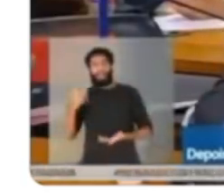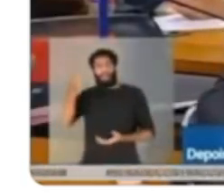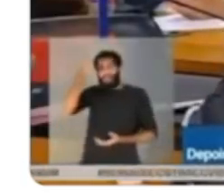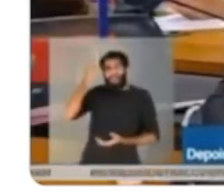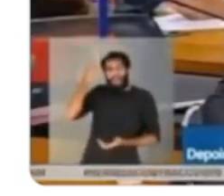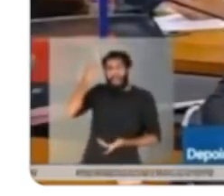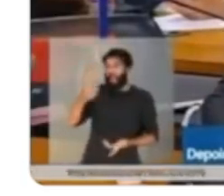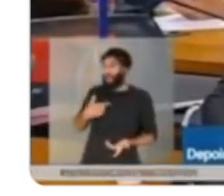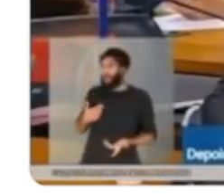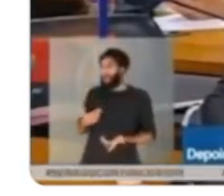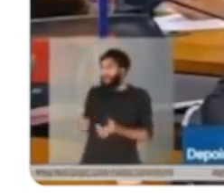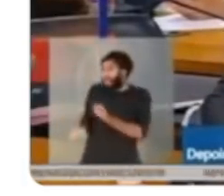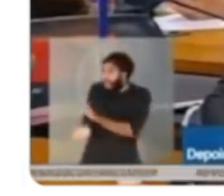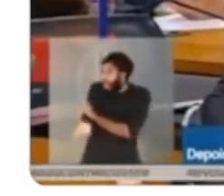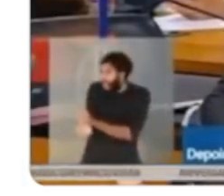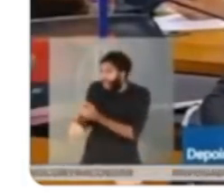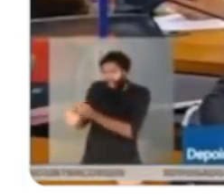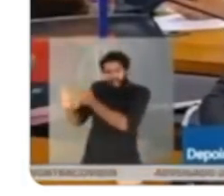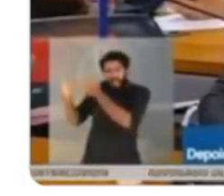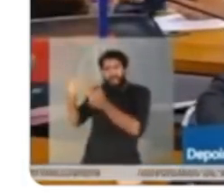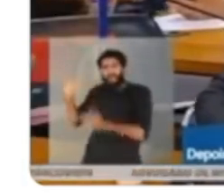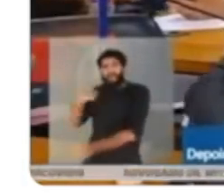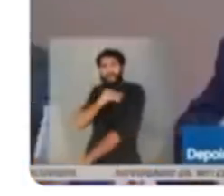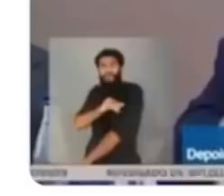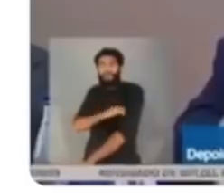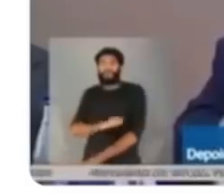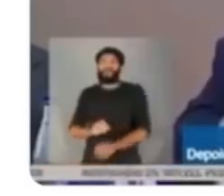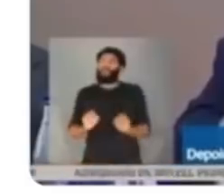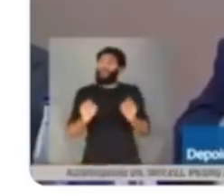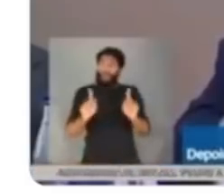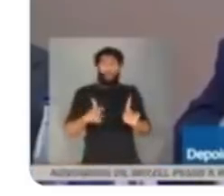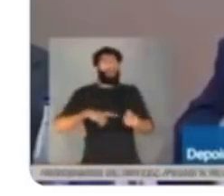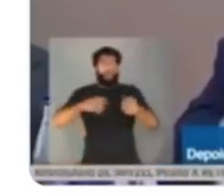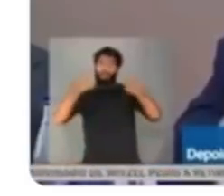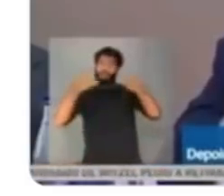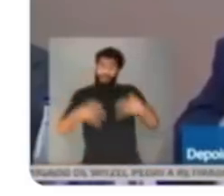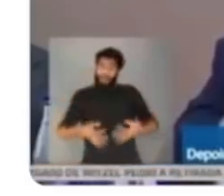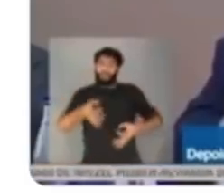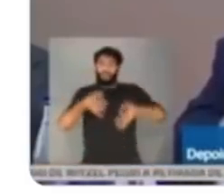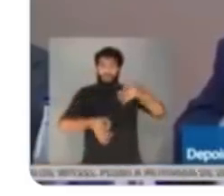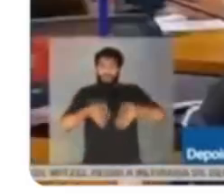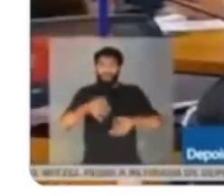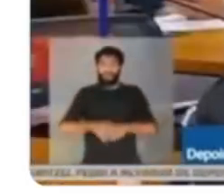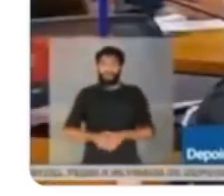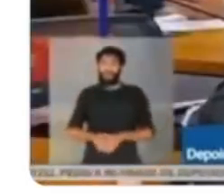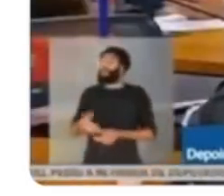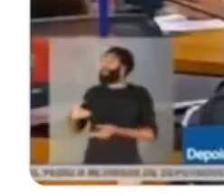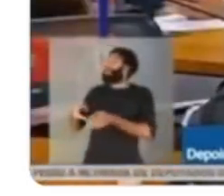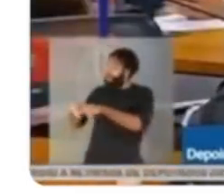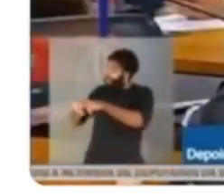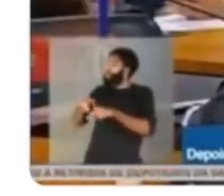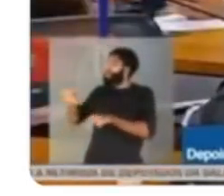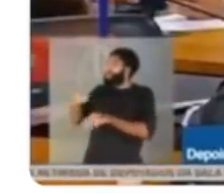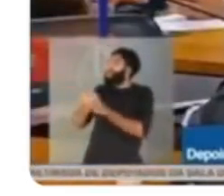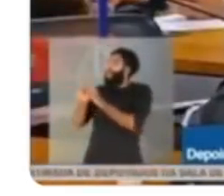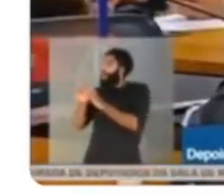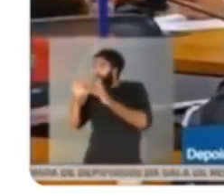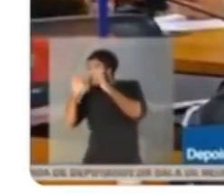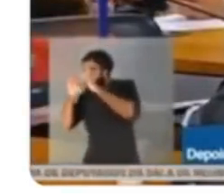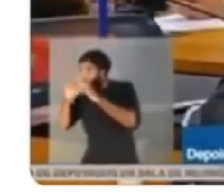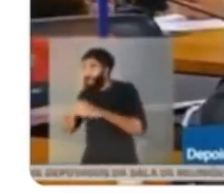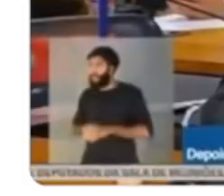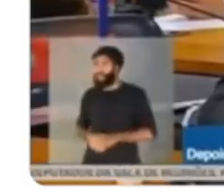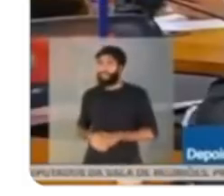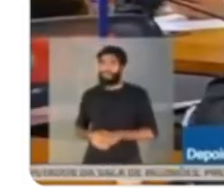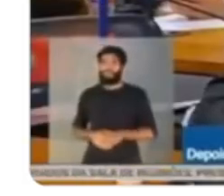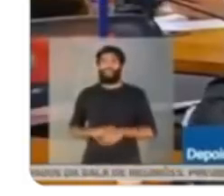picaretagem que o senhor fez lá no Rio de Janeiro. Exatamente, já está tudo tratado de julgado. Por isso que foi caçado, né? Unanimidade. Isso, um tribunal parcial.